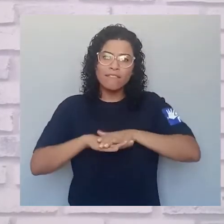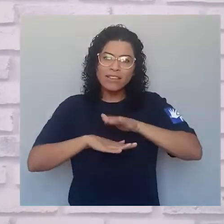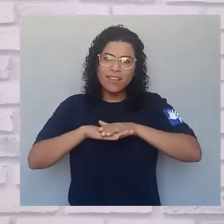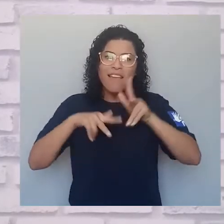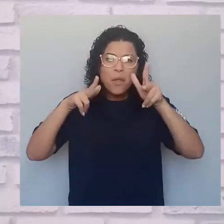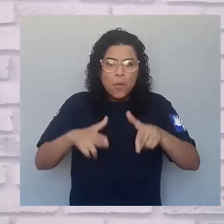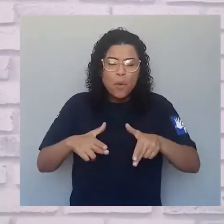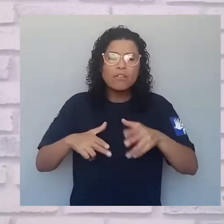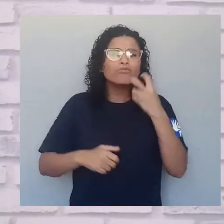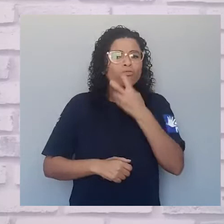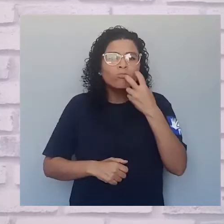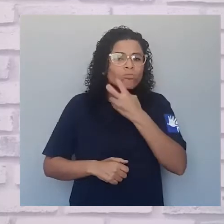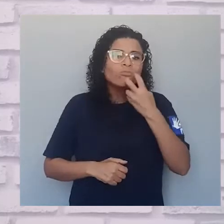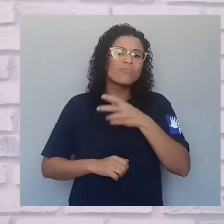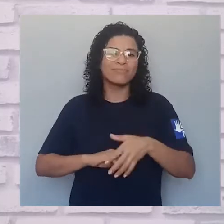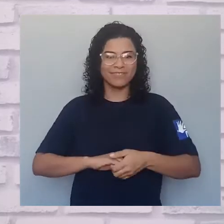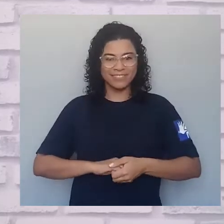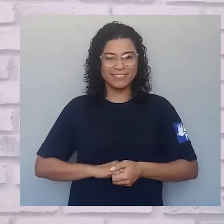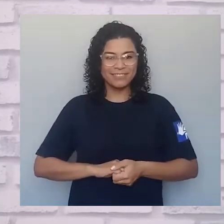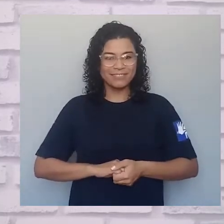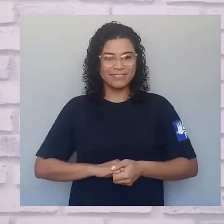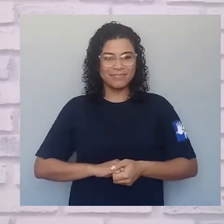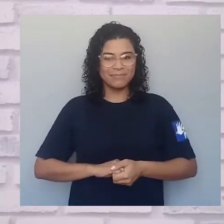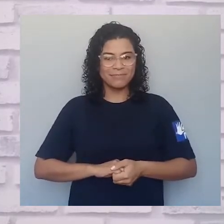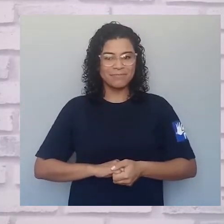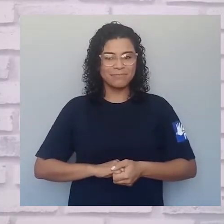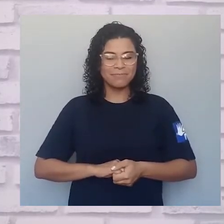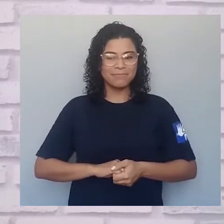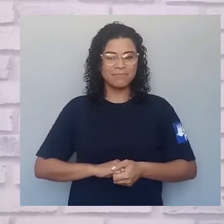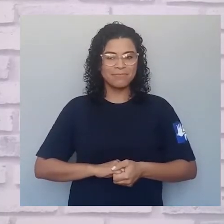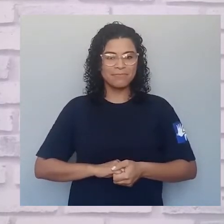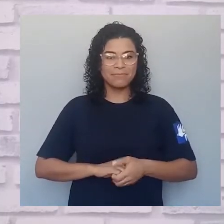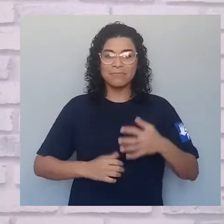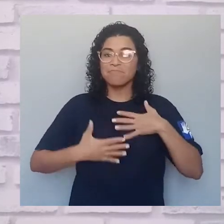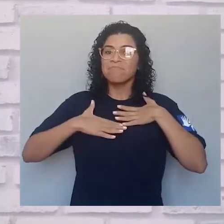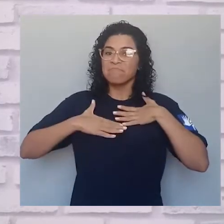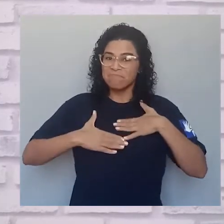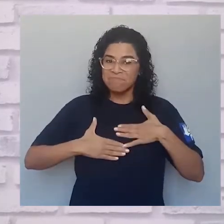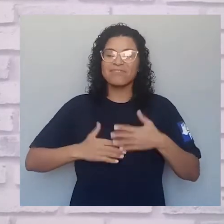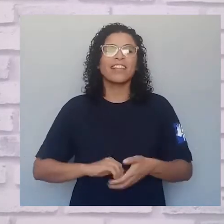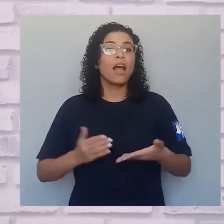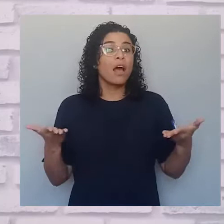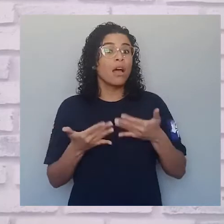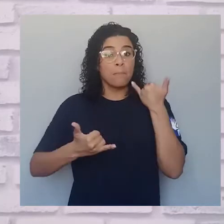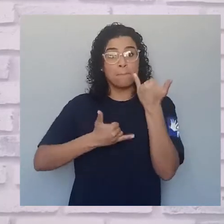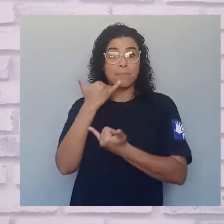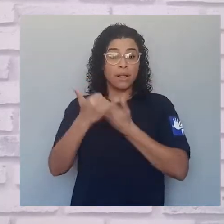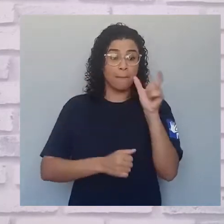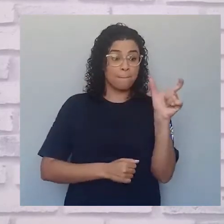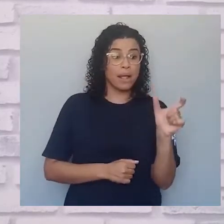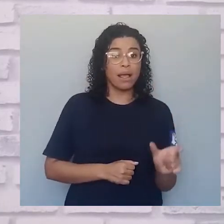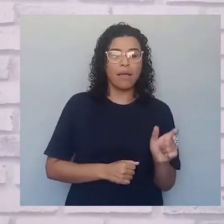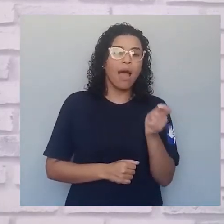rápido? Alô, o Tatu tá aí? Não, mas a mulher do Tatu tá, não é mesmo que o Tatu tá? Perdi até a respiração. Um tipo de brincadeira com